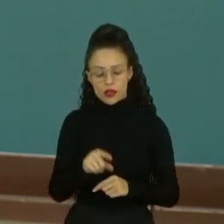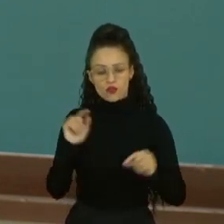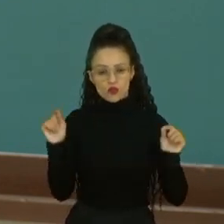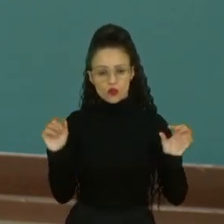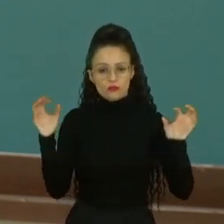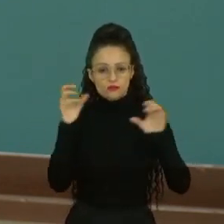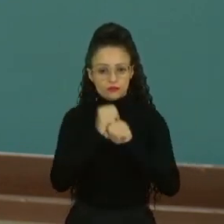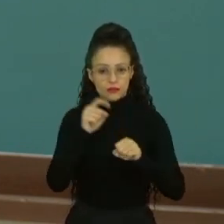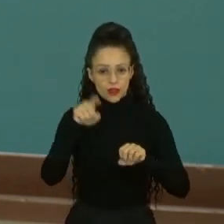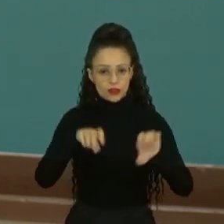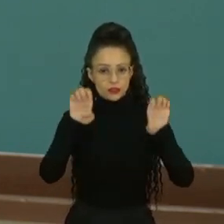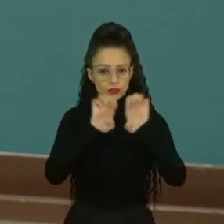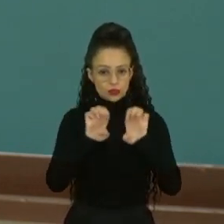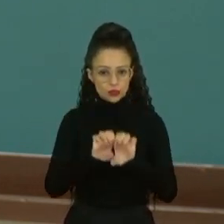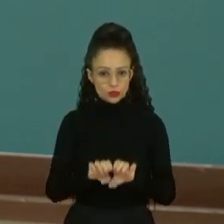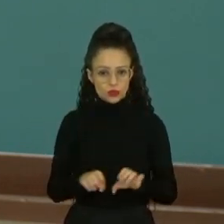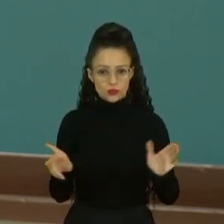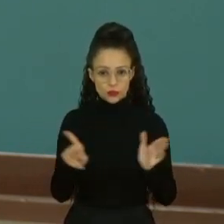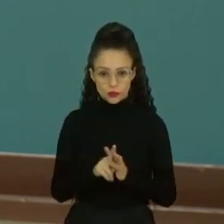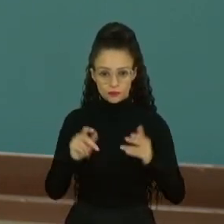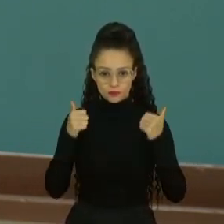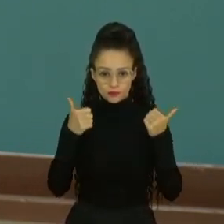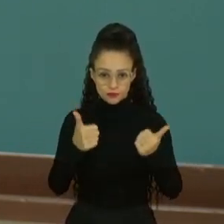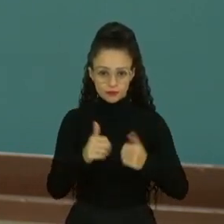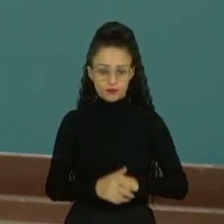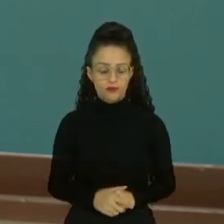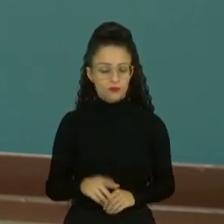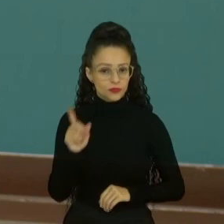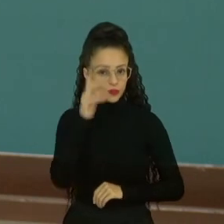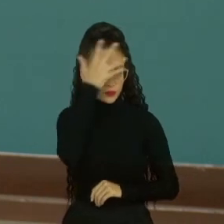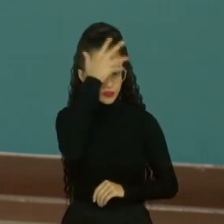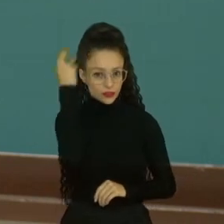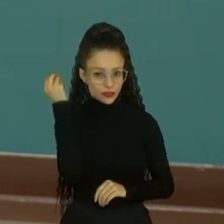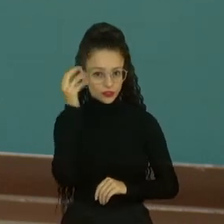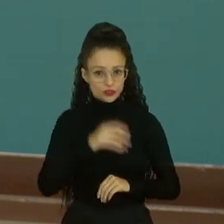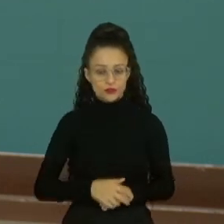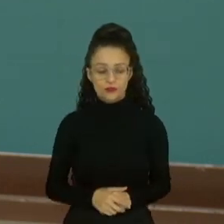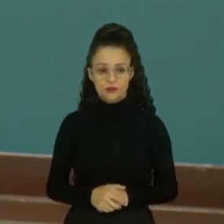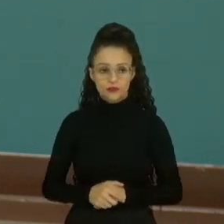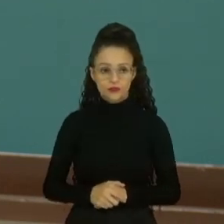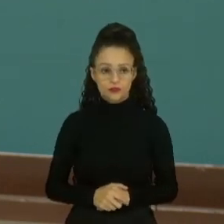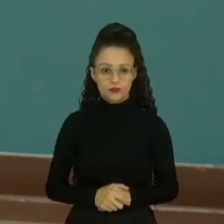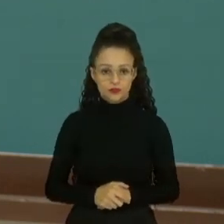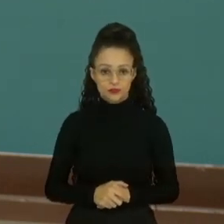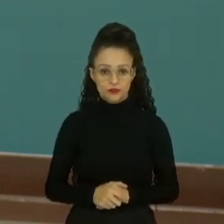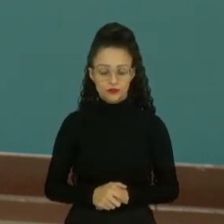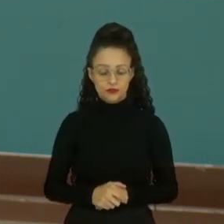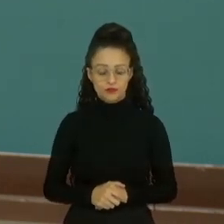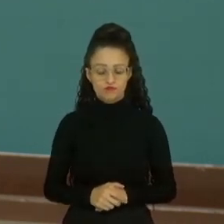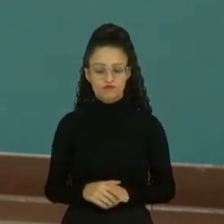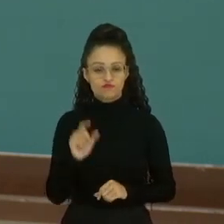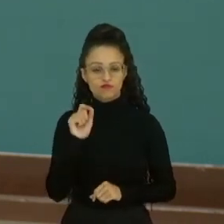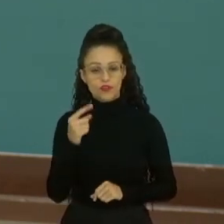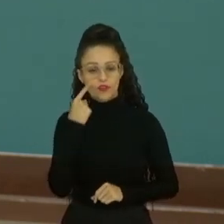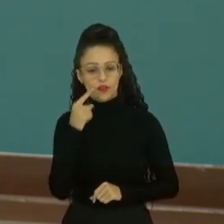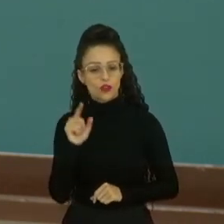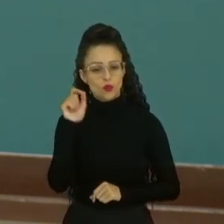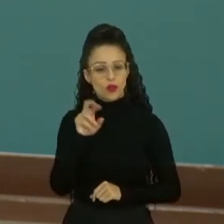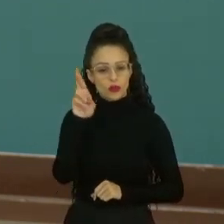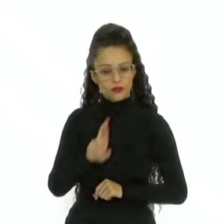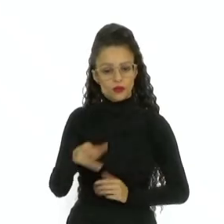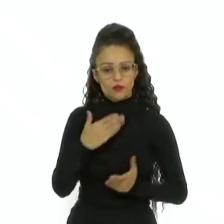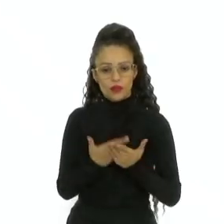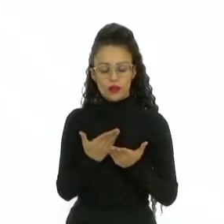contabilizado dentro desse elemento métrica, beleza? Não se esqueça disso. E conferindo o que nós fizemos na nossa